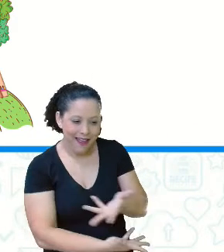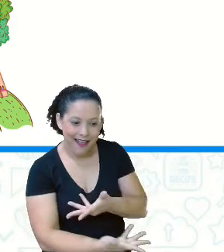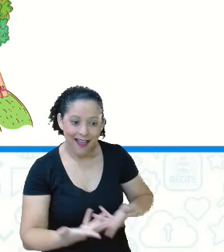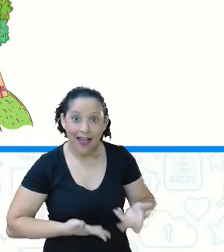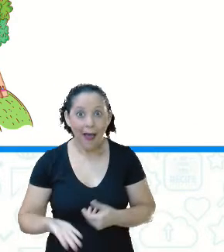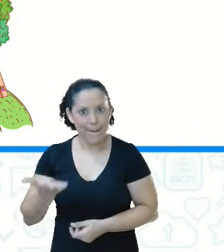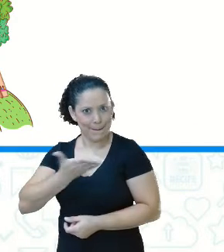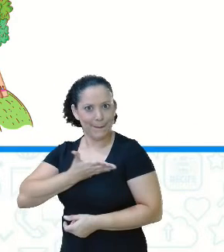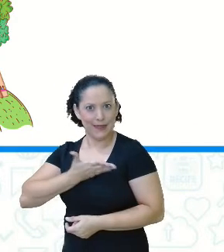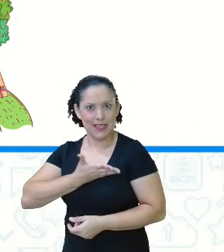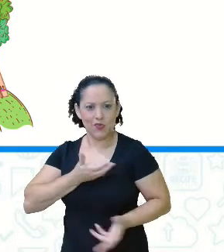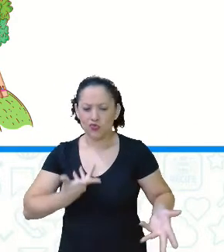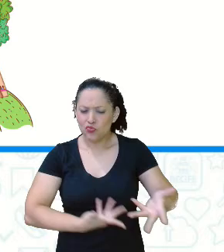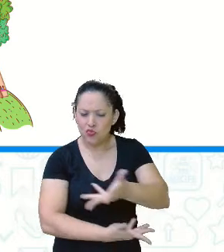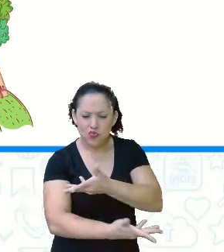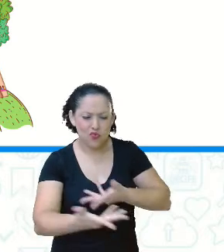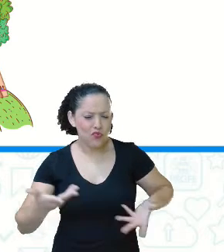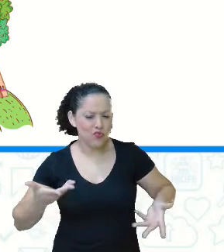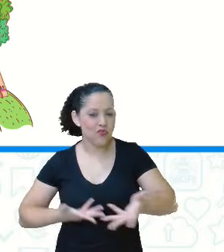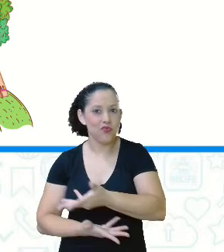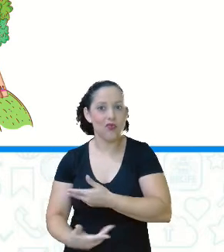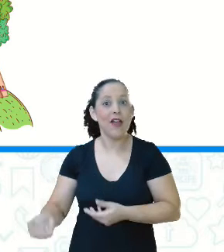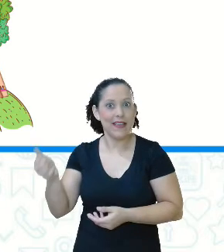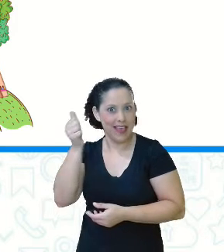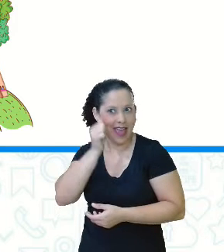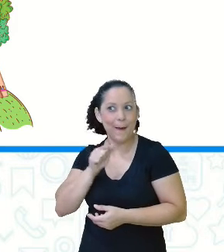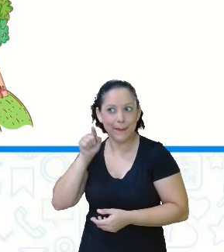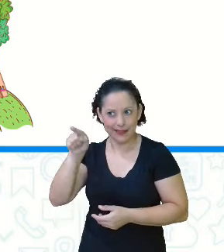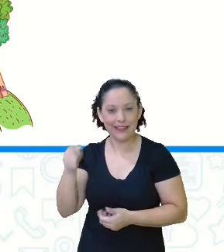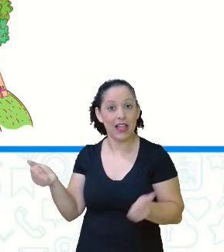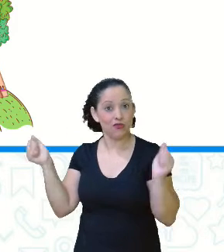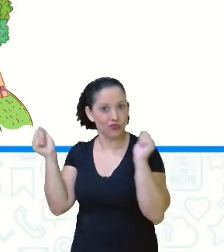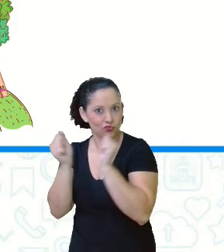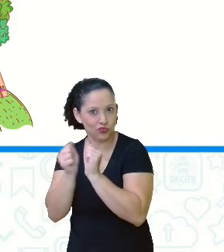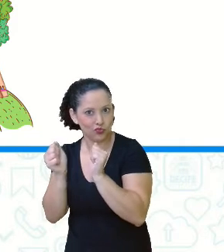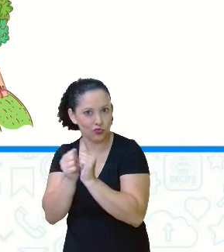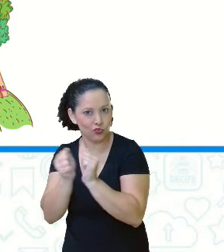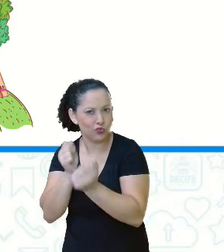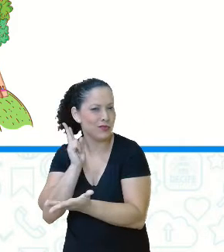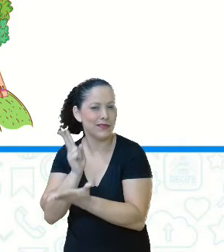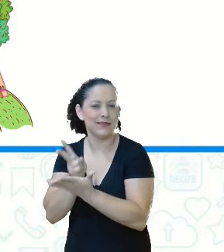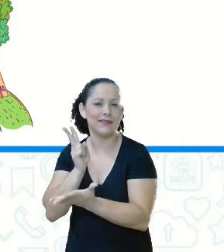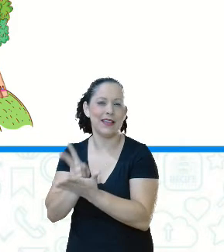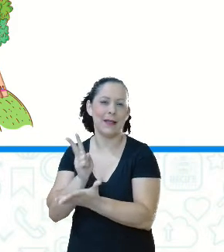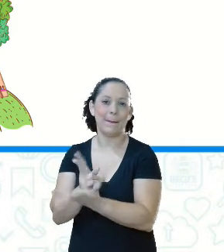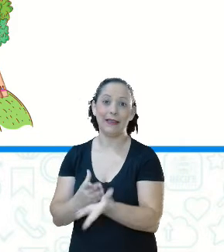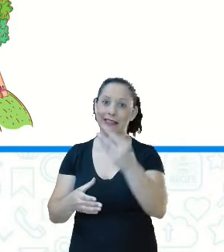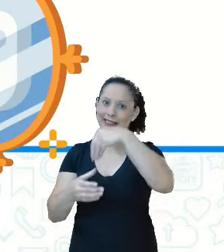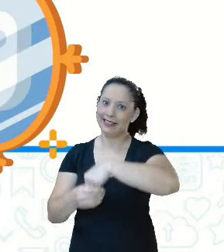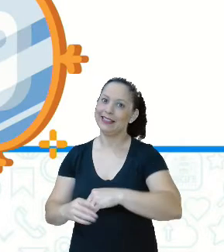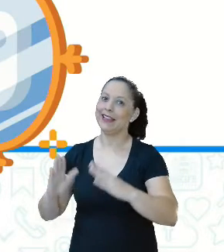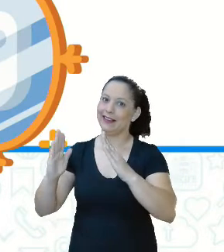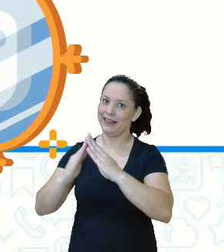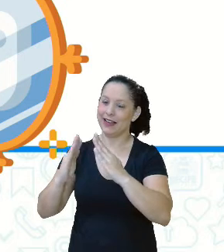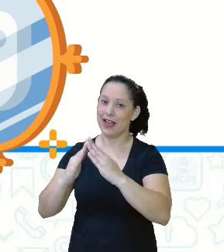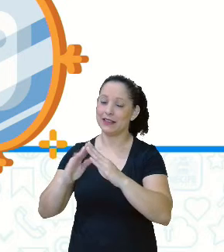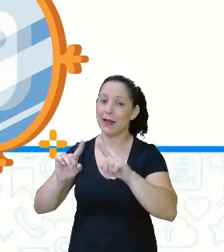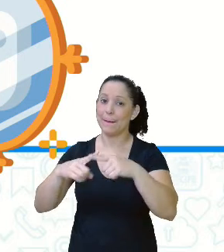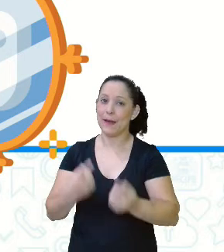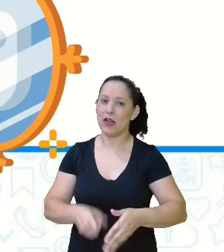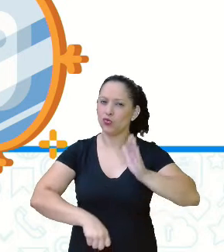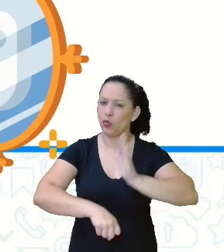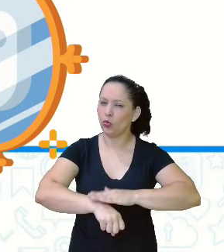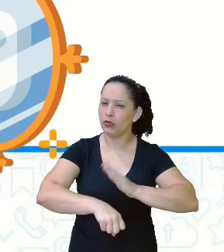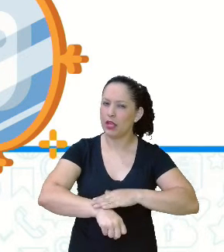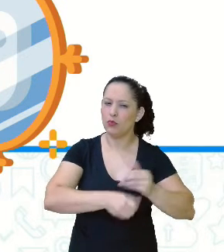e decidiram que a Branca de Neve podia lá ficar e viver com eles. Entretanto, o tempo foi